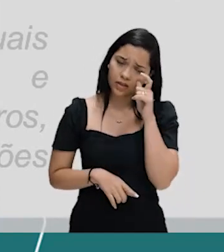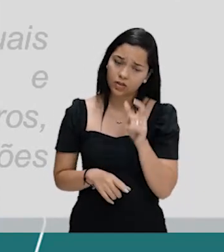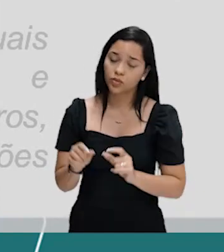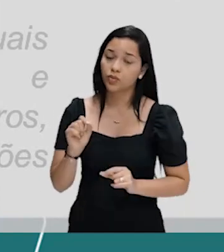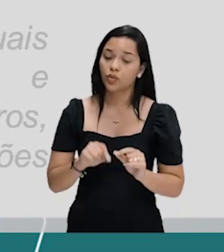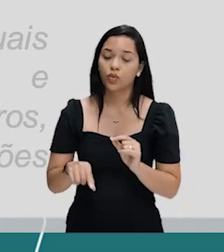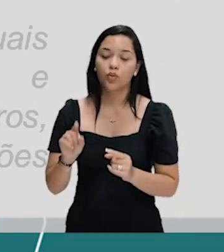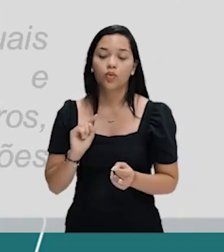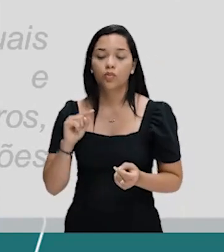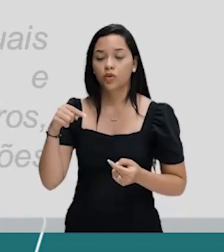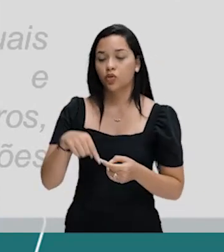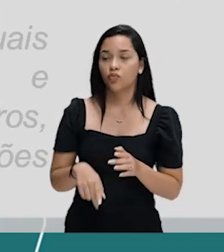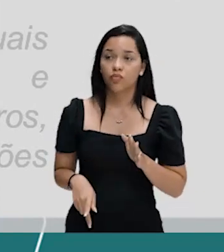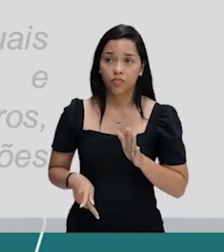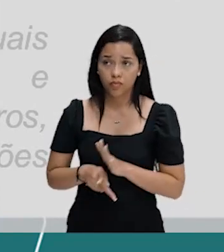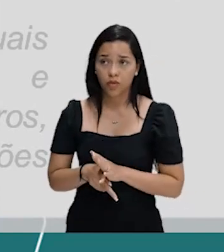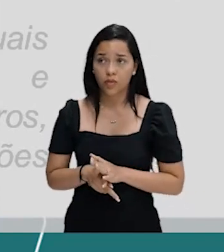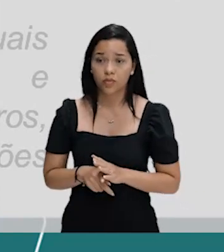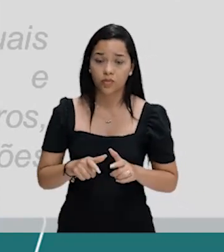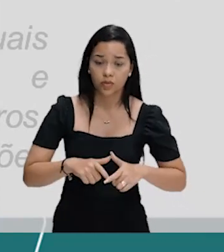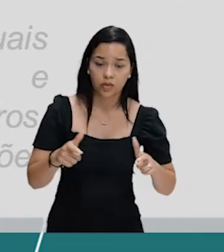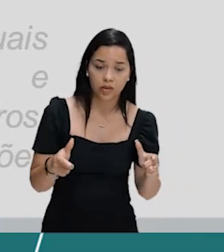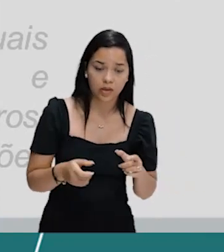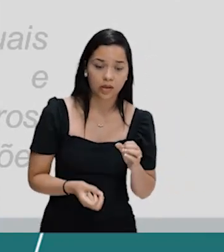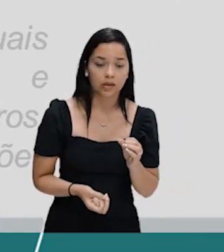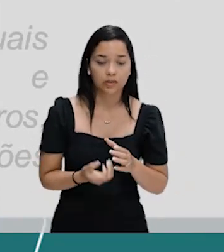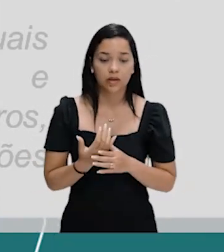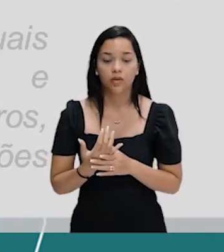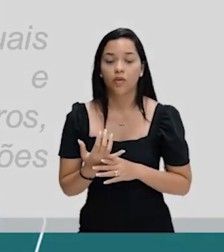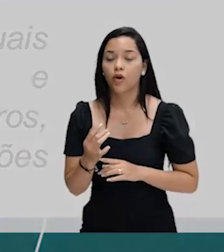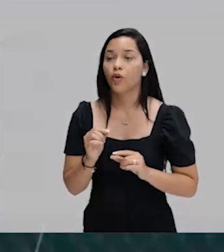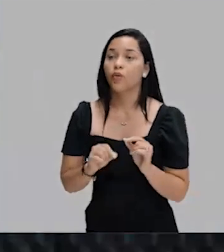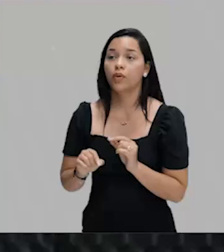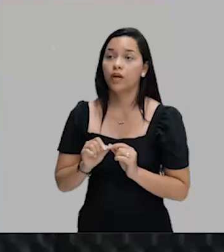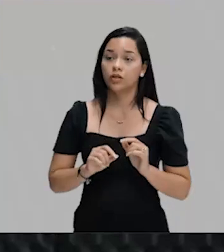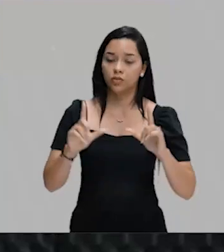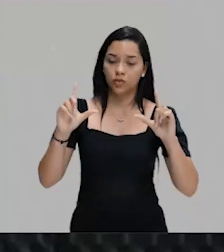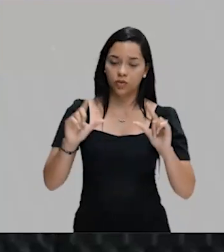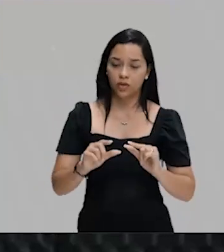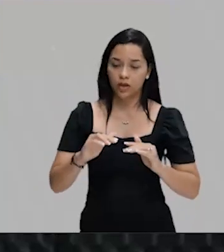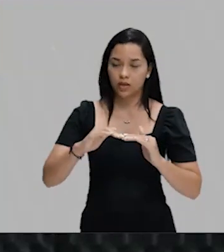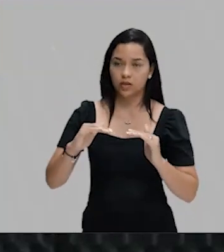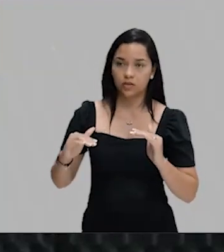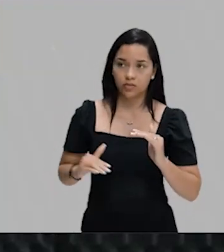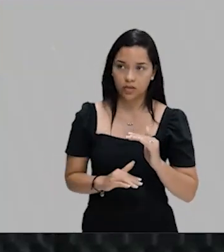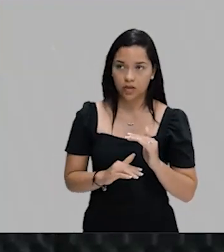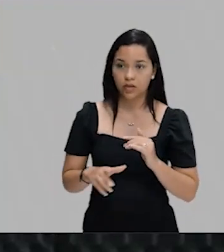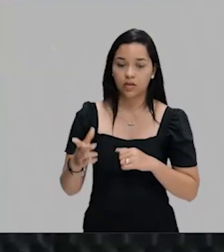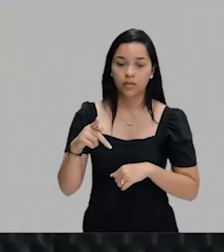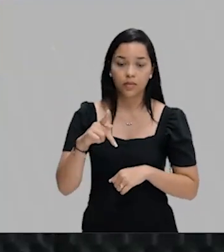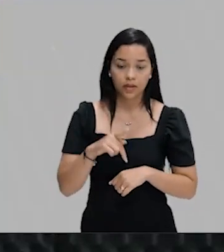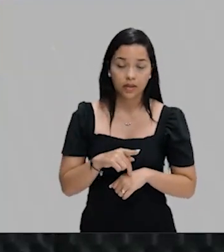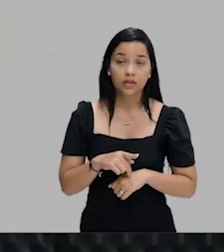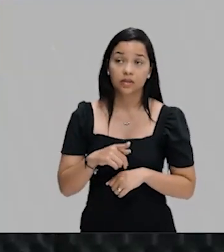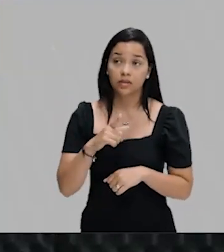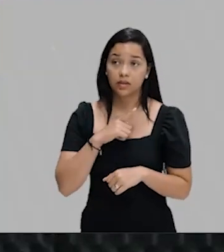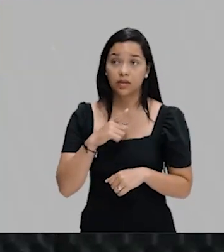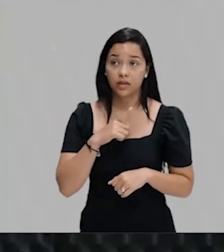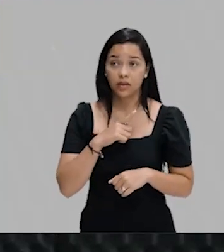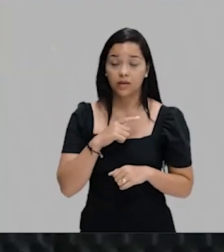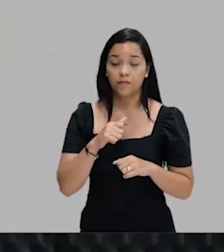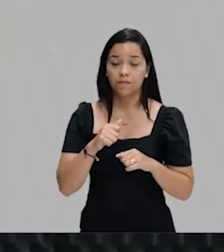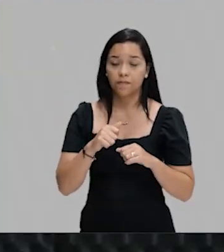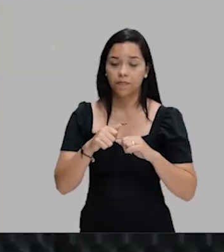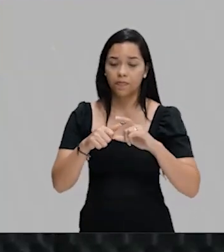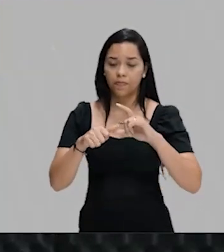que o objetivo do Mercosul, durante a sua criação, é diminuir as desigualdades entre os países integrantes da América do